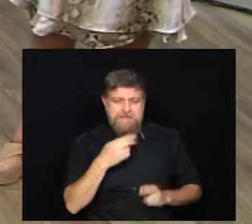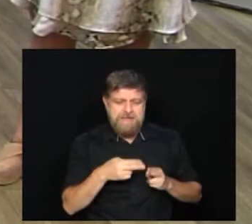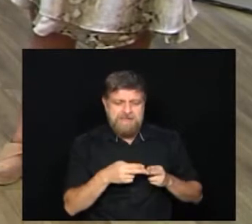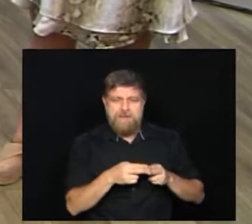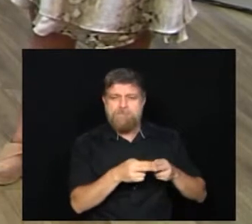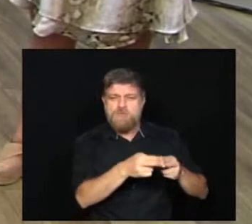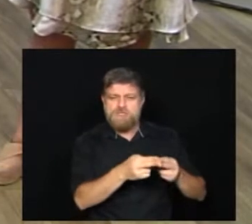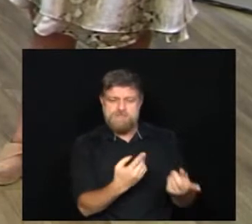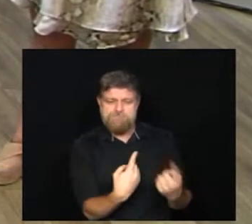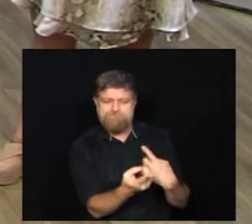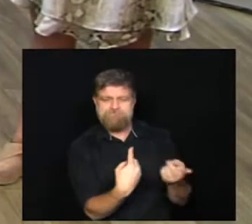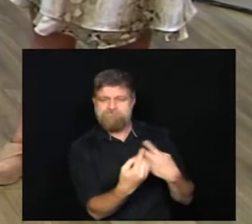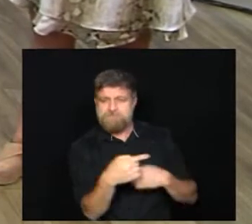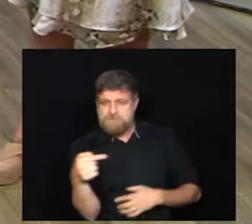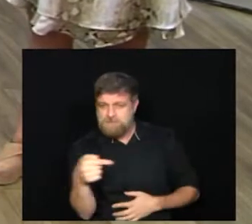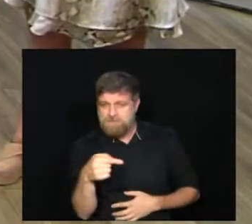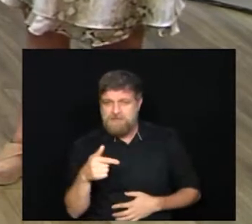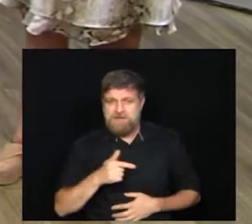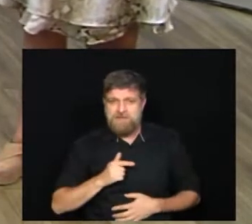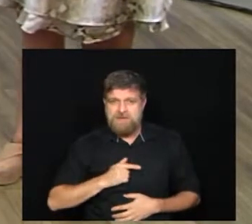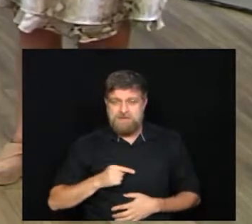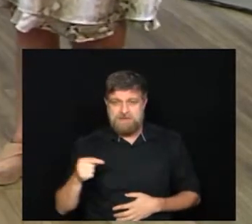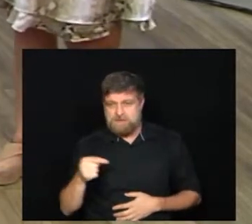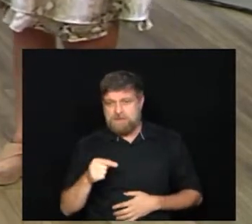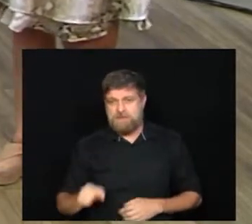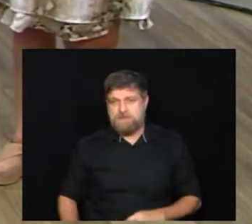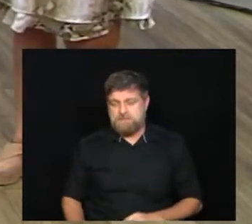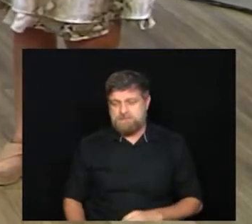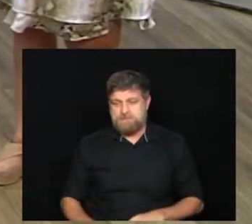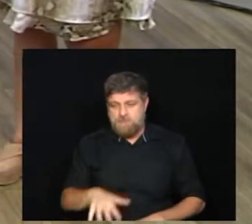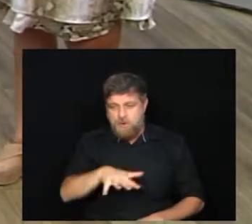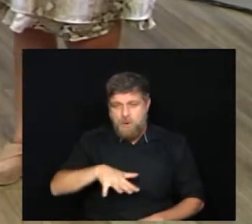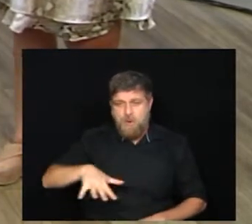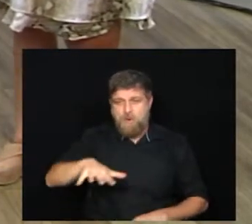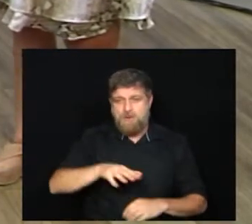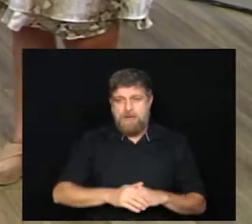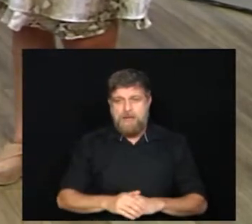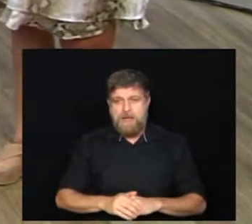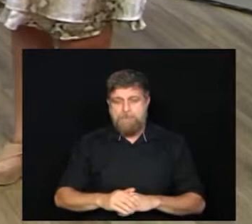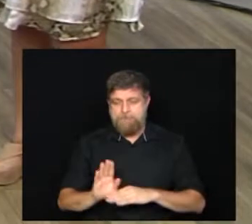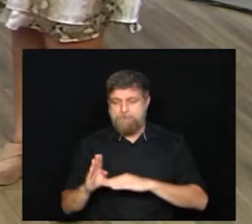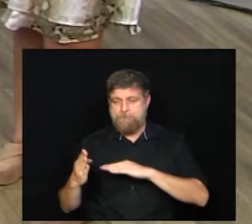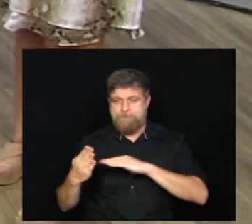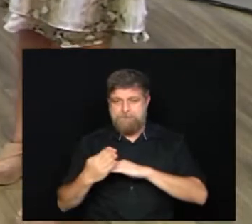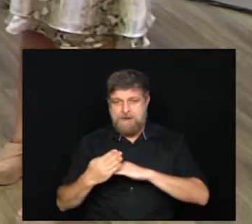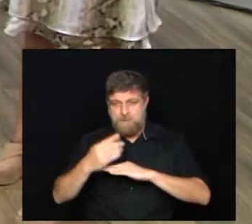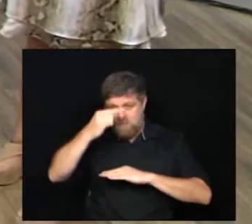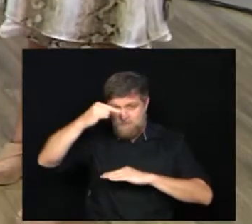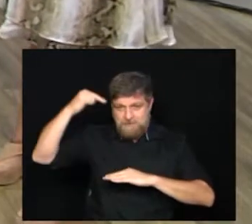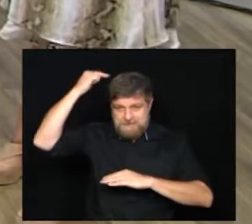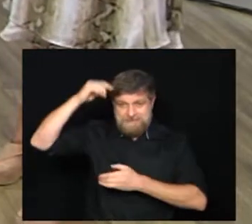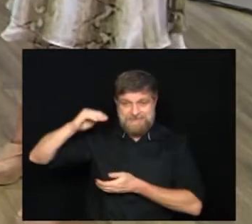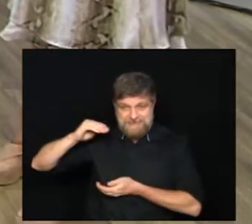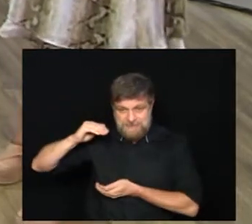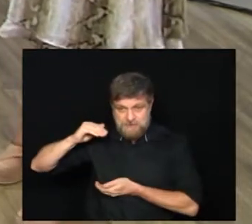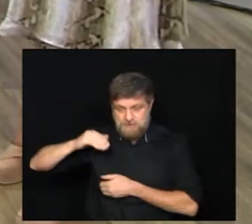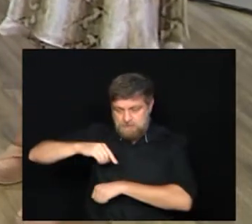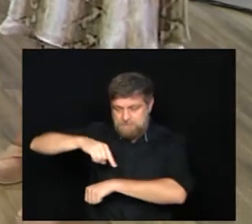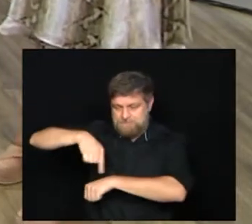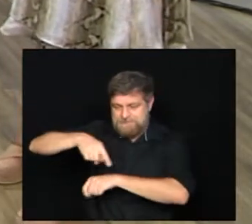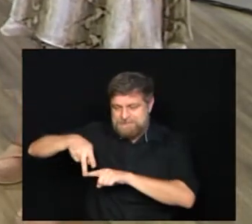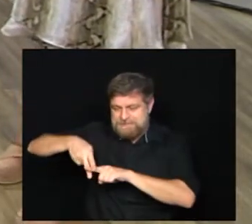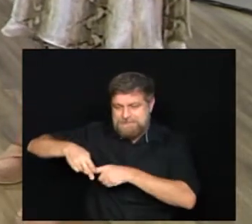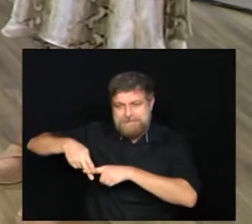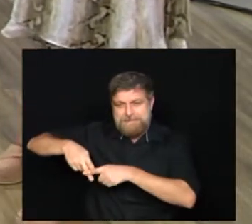nós vamos ter ali na adutora Sertãozinho, que fica em Mansões Santo Antônio, o reparo do registro. E por isso que esses